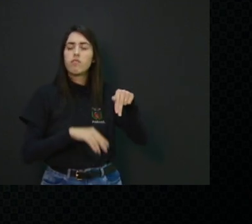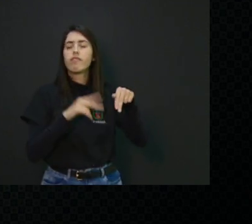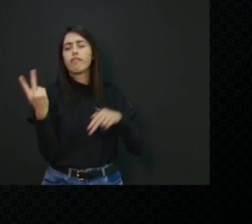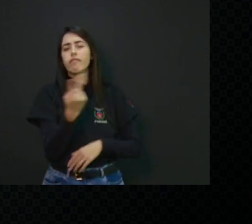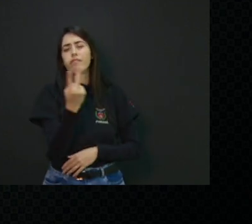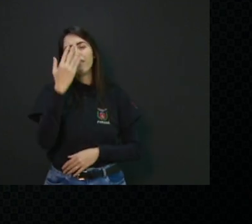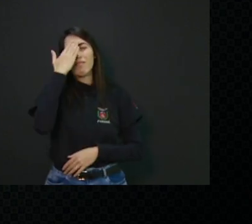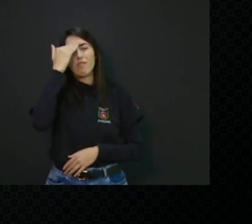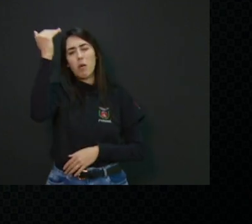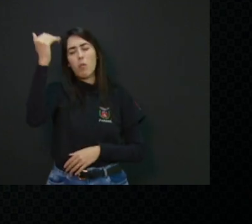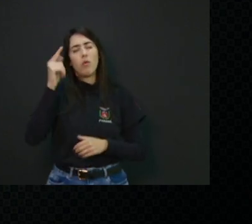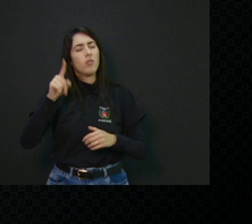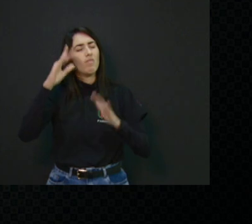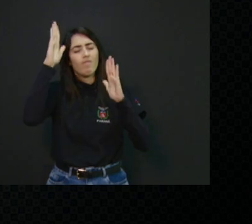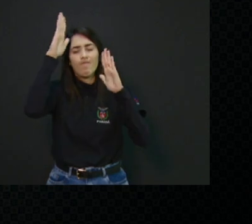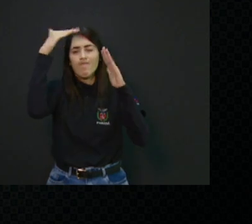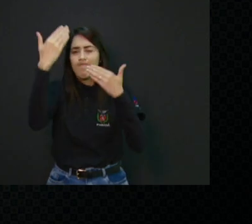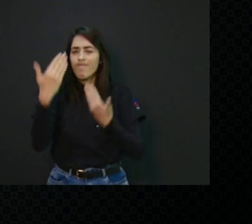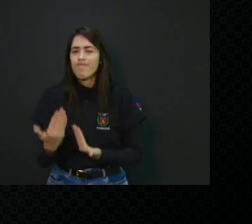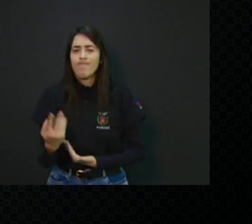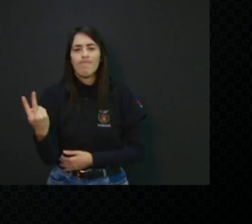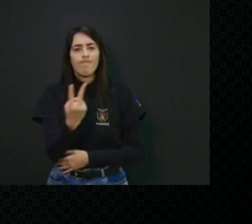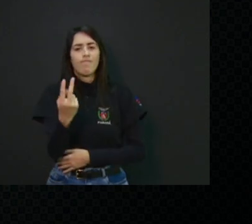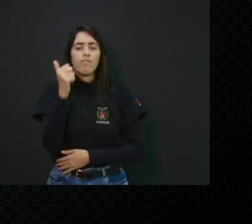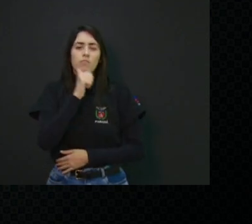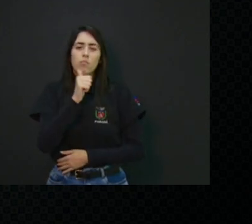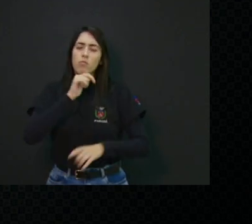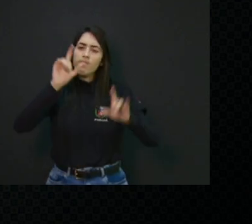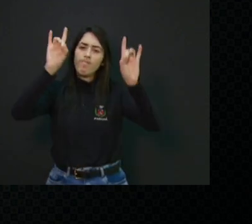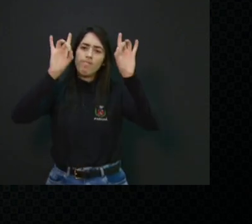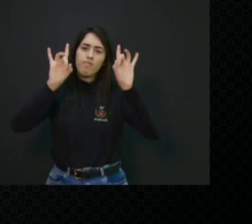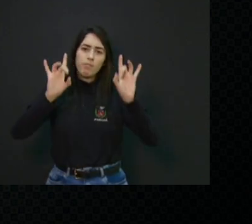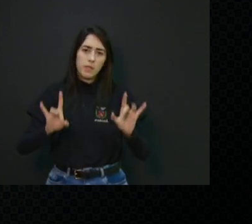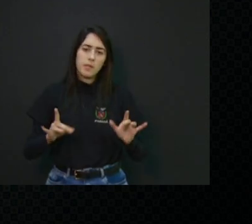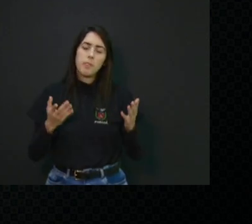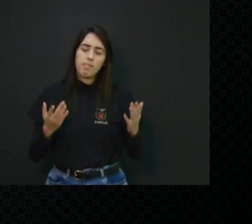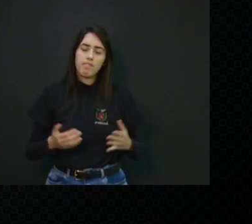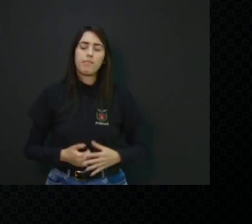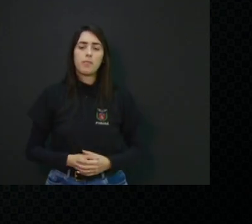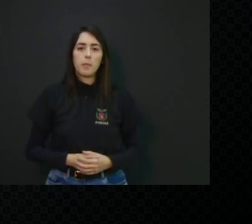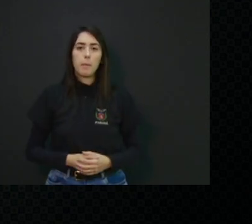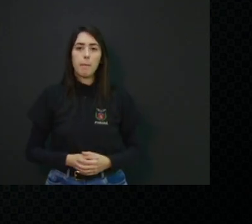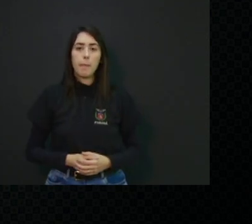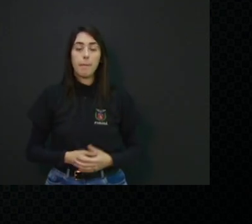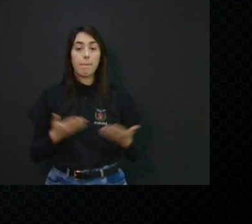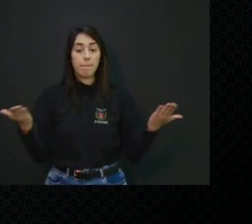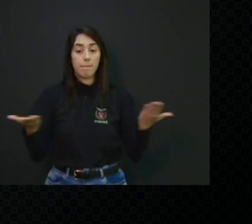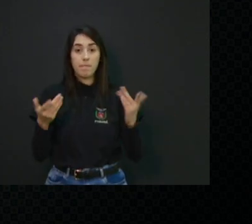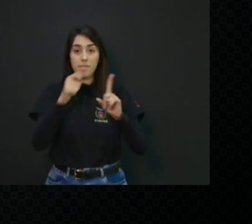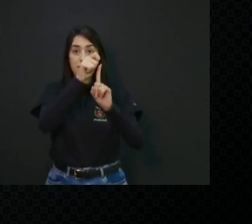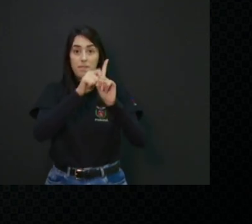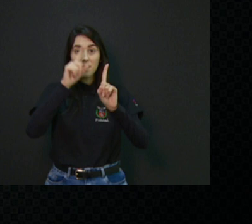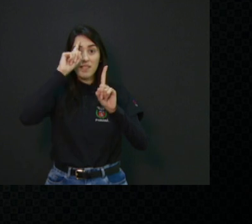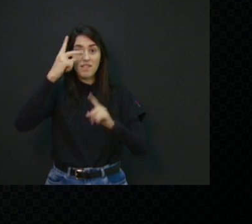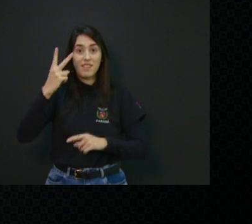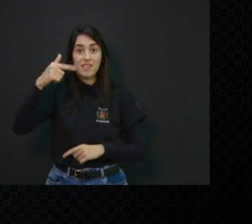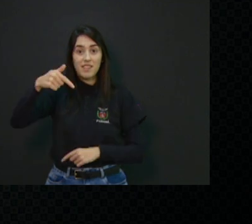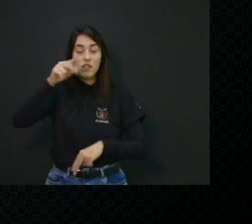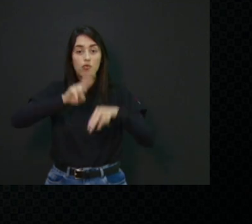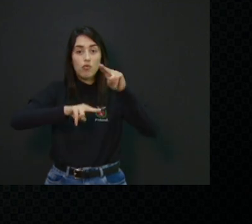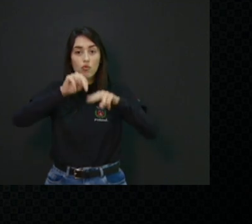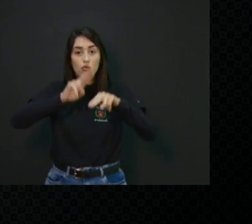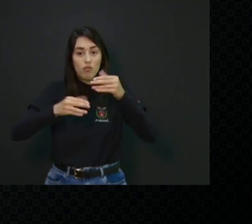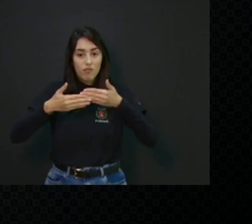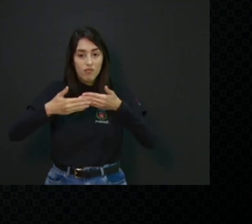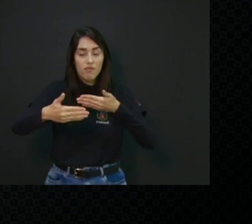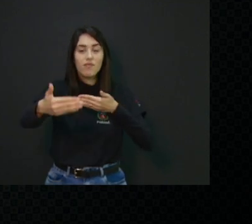muito honrosa, né? Uma forma como honrar as duas, né? E este mês, né, no dia 27 de junho, porque